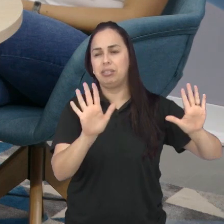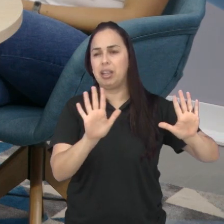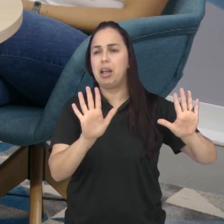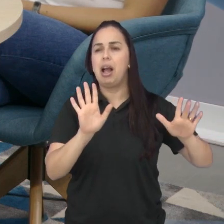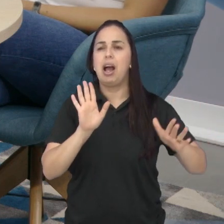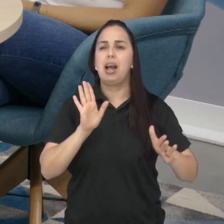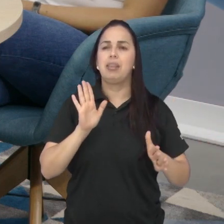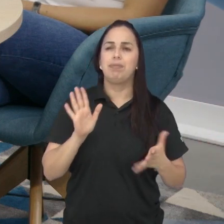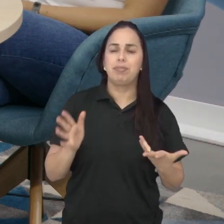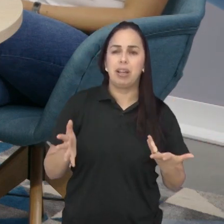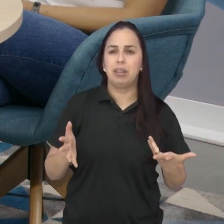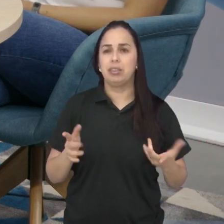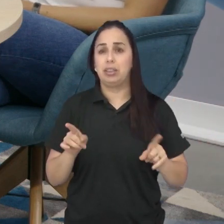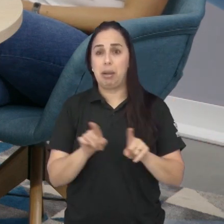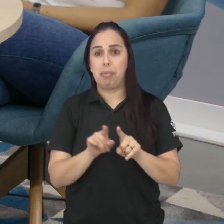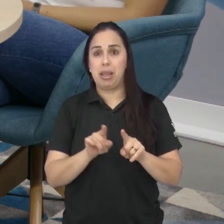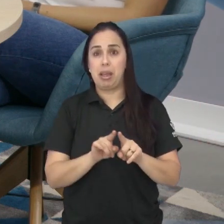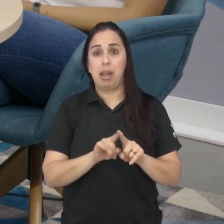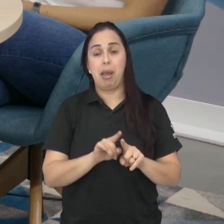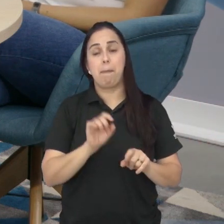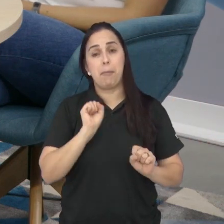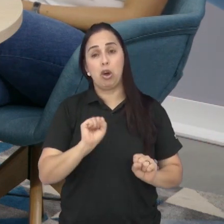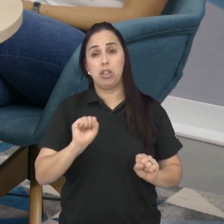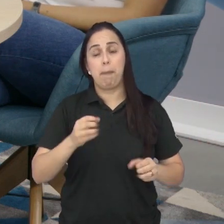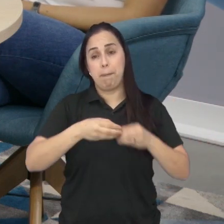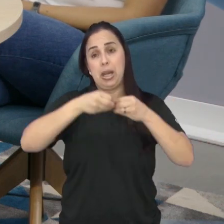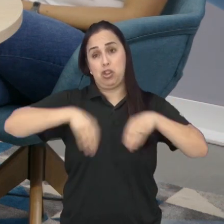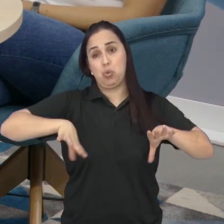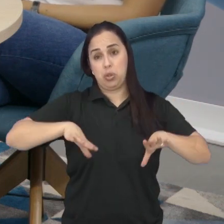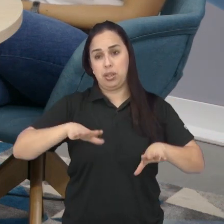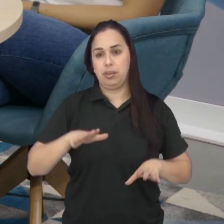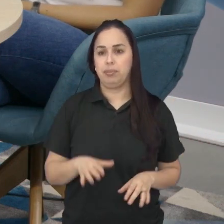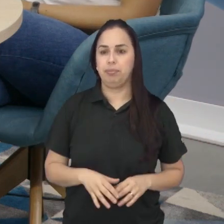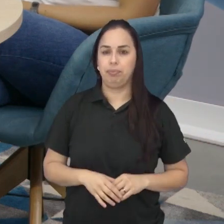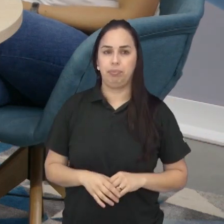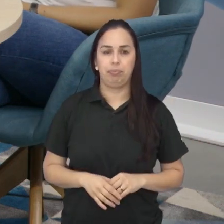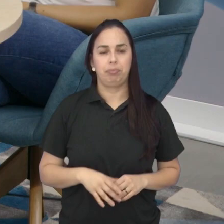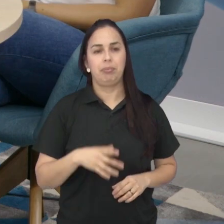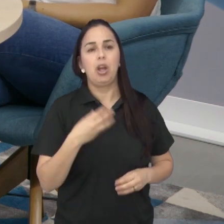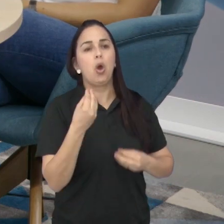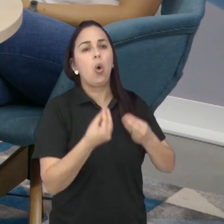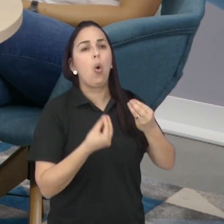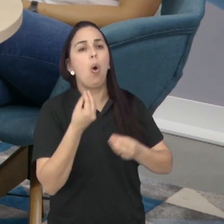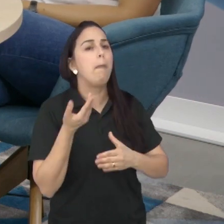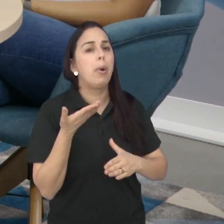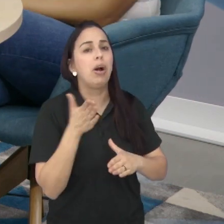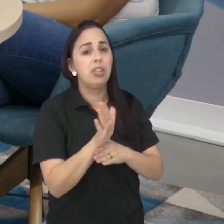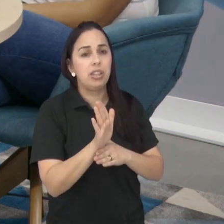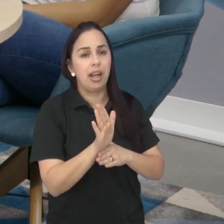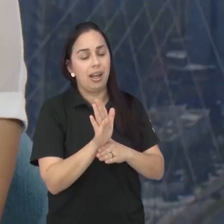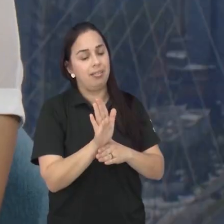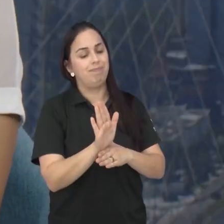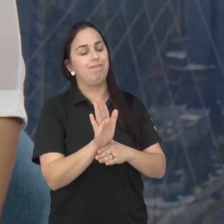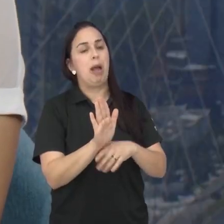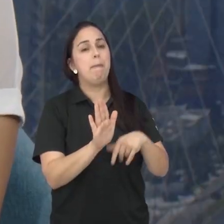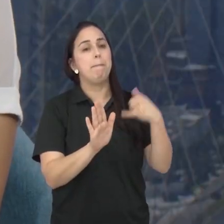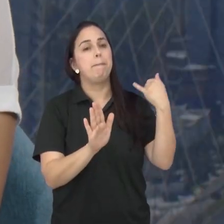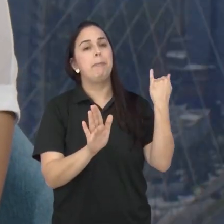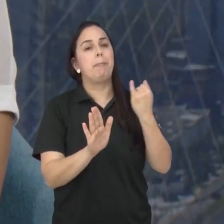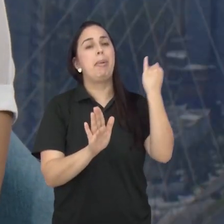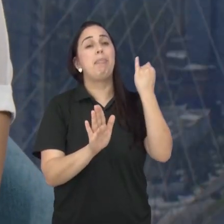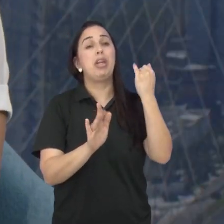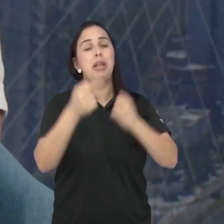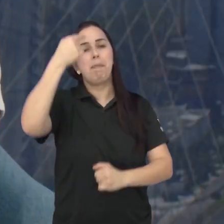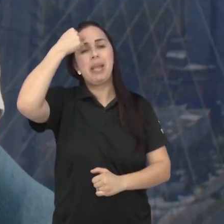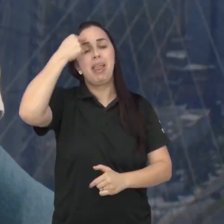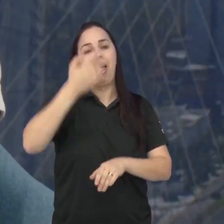você vai se estourar mais do que ajudar. Às vezes sim. acontece. Como muito, você né? mete essa colher, eu acho que é o Isso, importante da gente pensar.